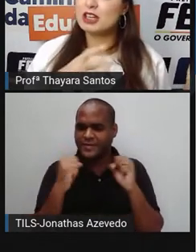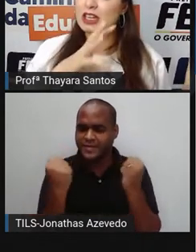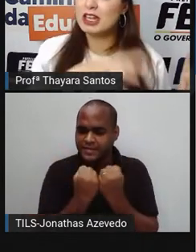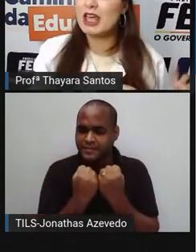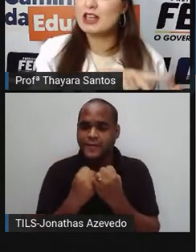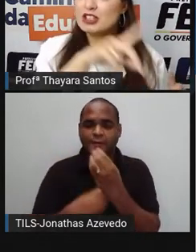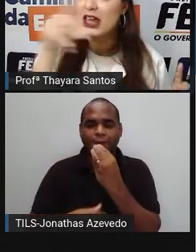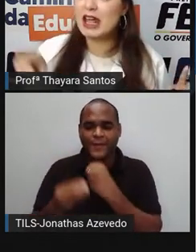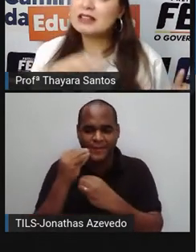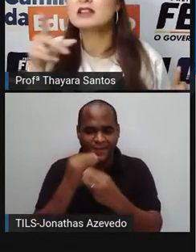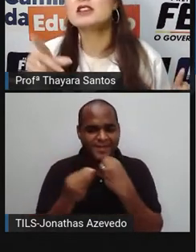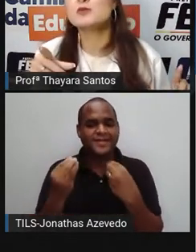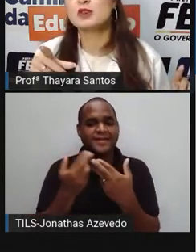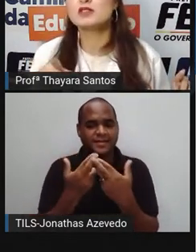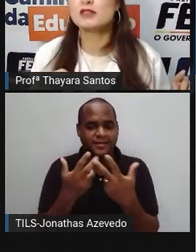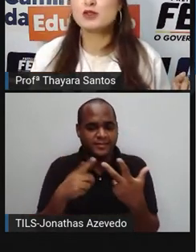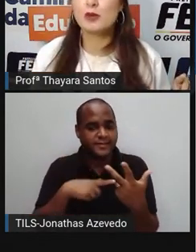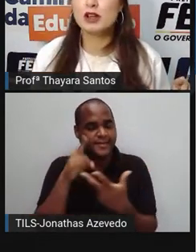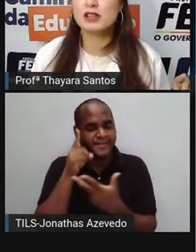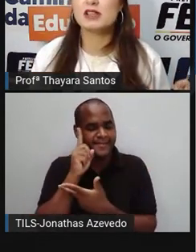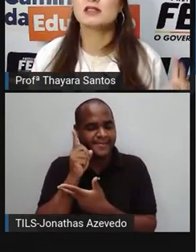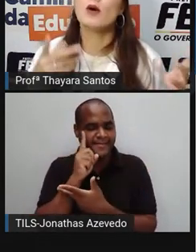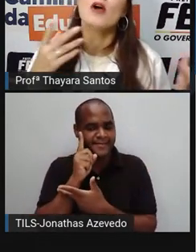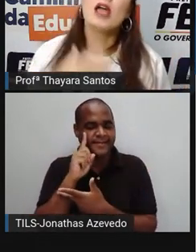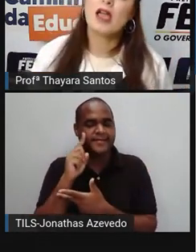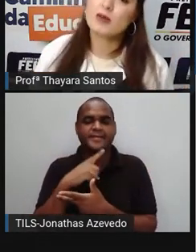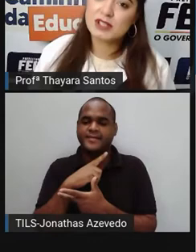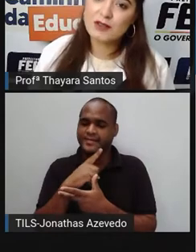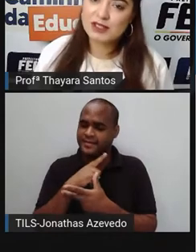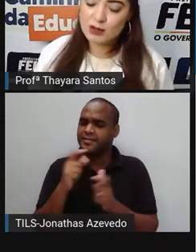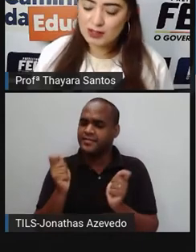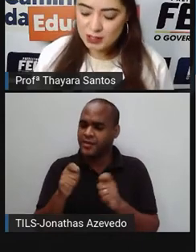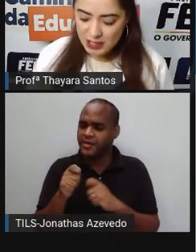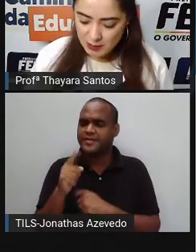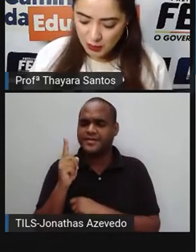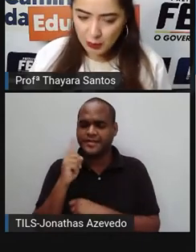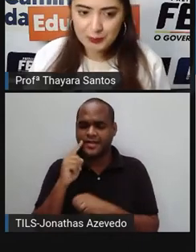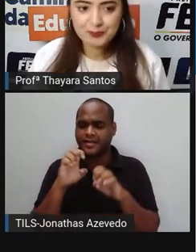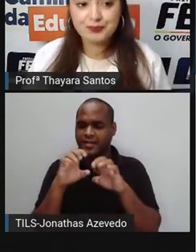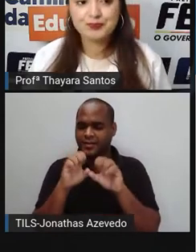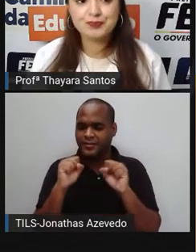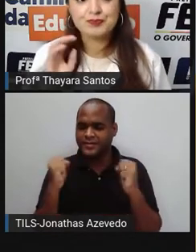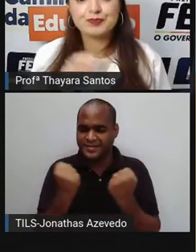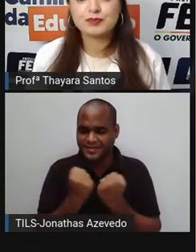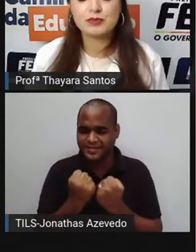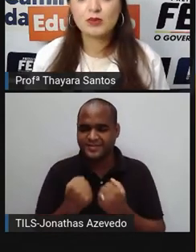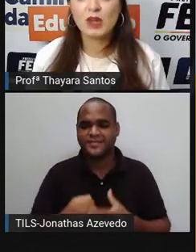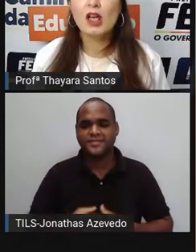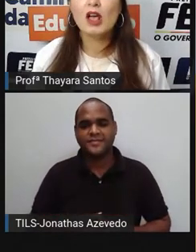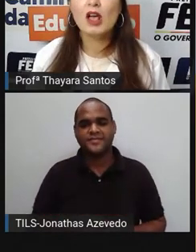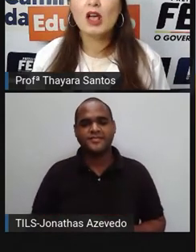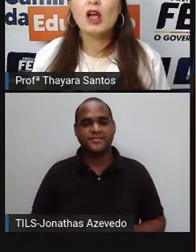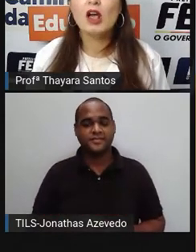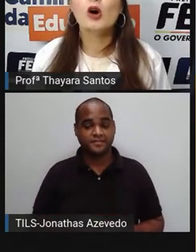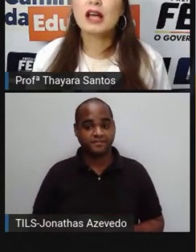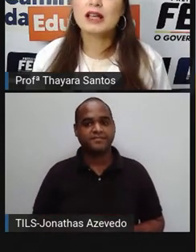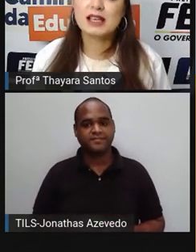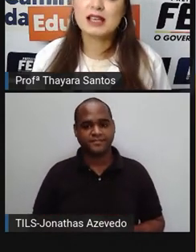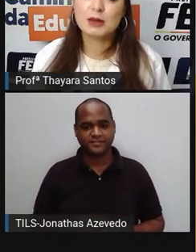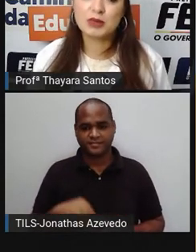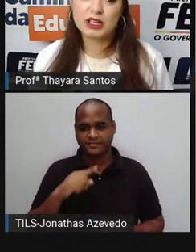para gente que é gerada nesse processo de polinização é um serviço ecossistêmico o